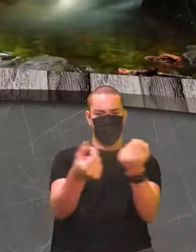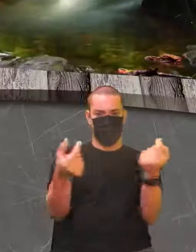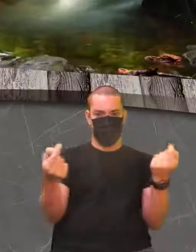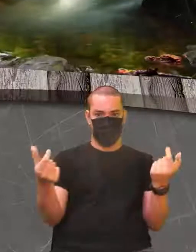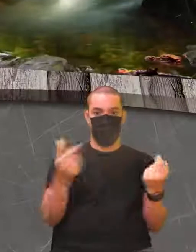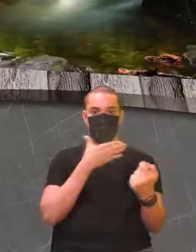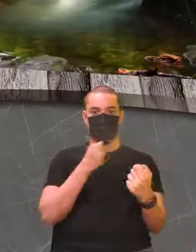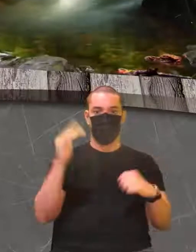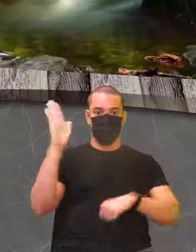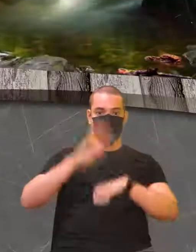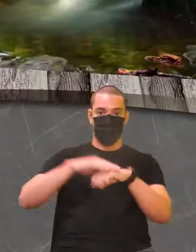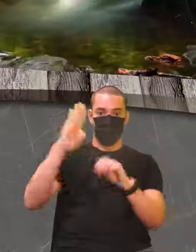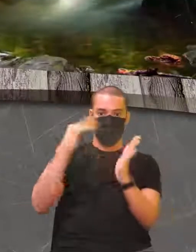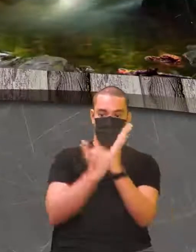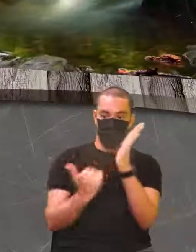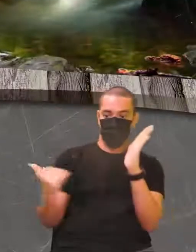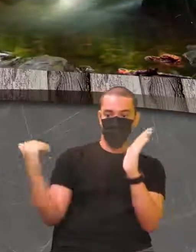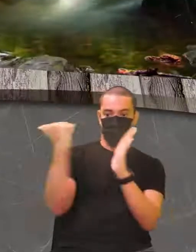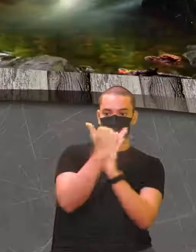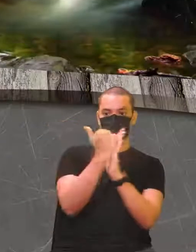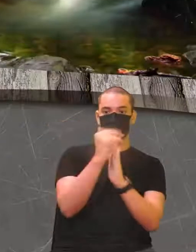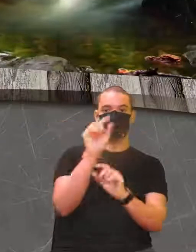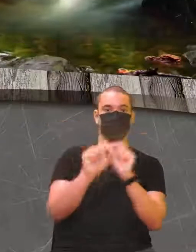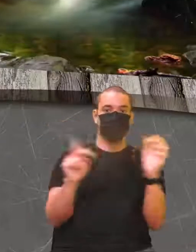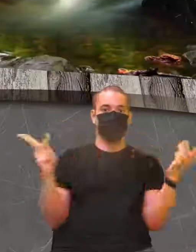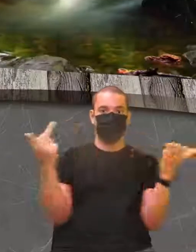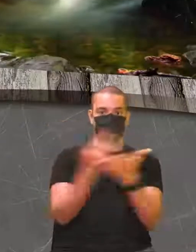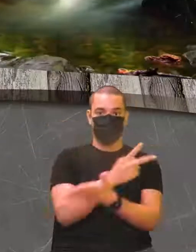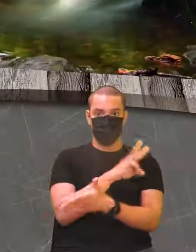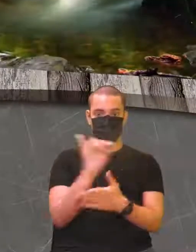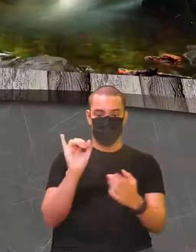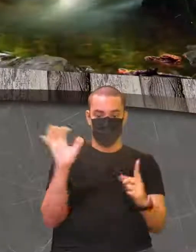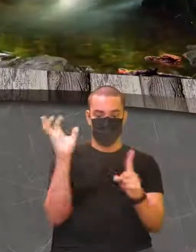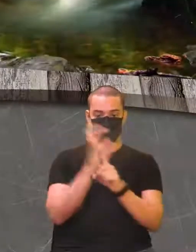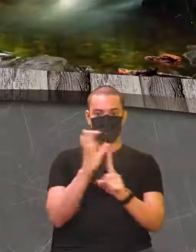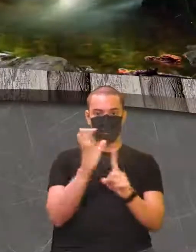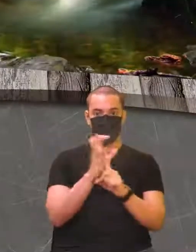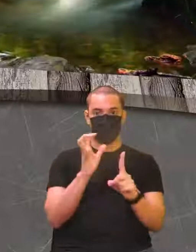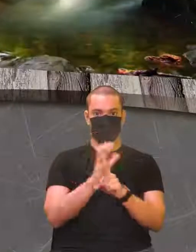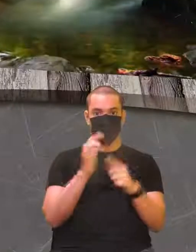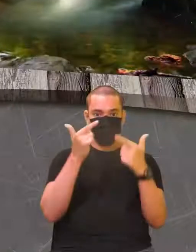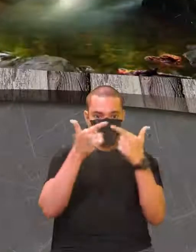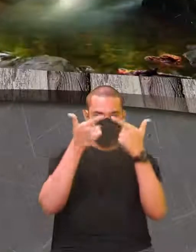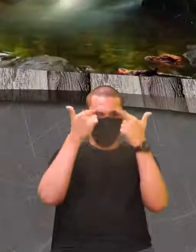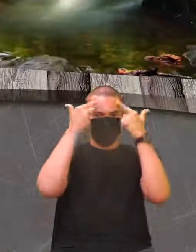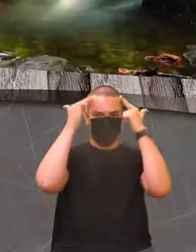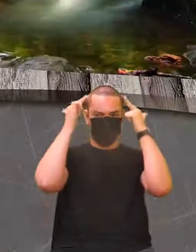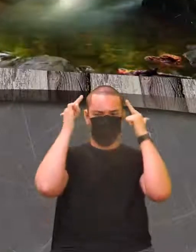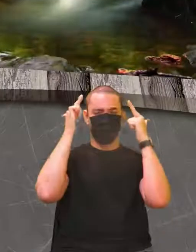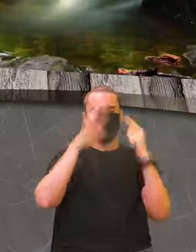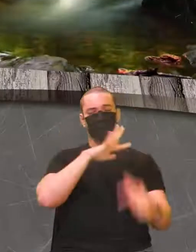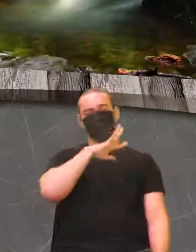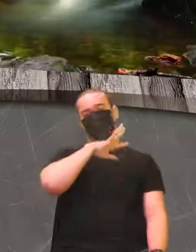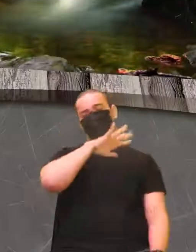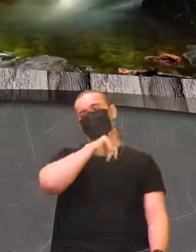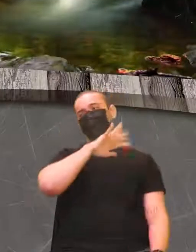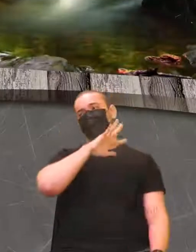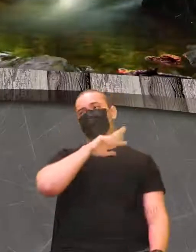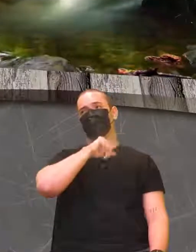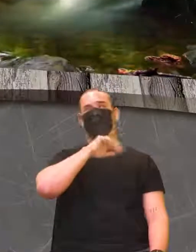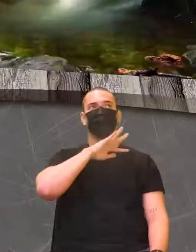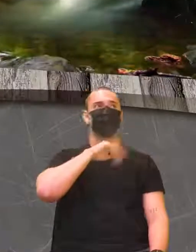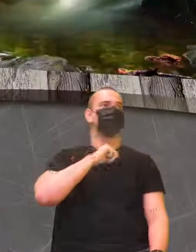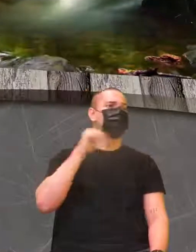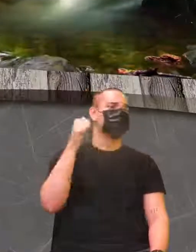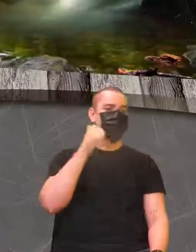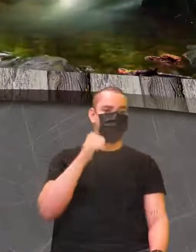O homem é elevado. Então, o que vai acontecer? A gente só vai manifestar a calvície, que é ruim, né, cara? Calvície E é